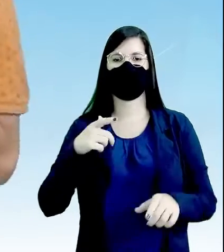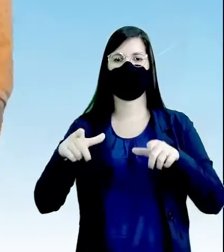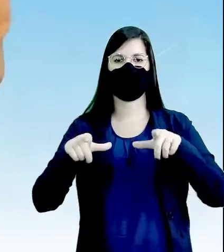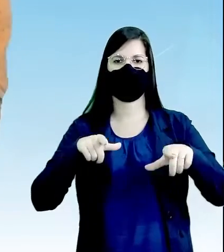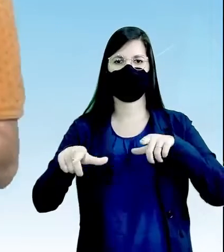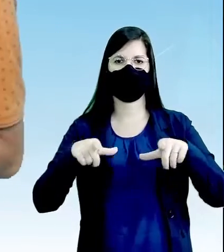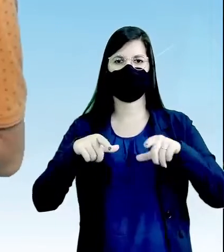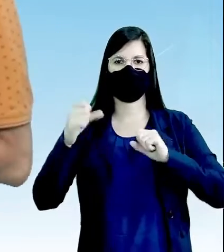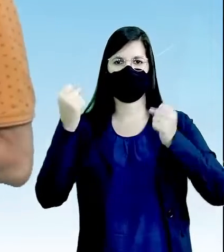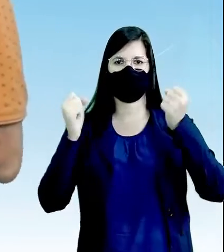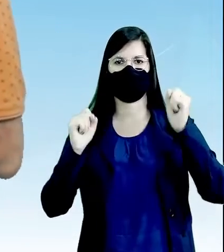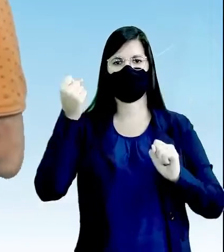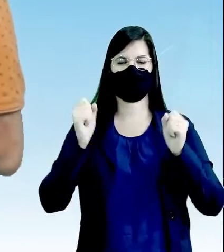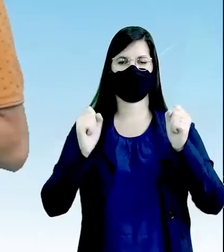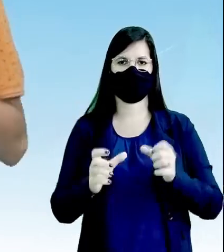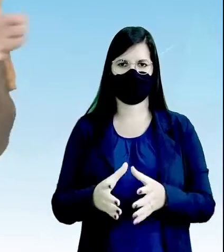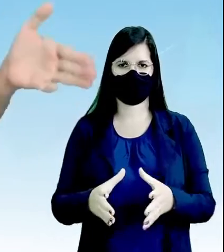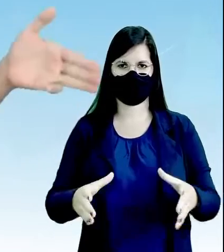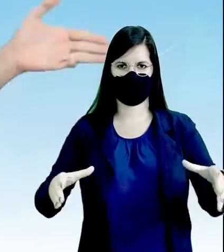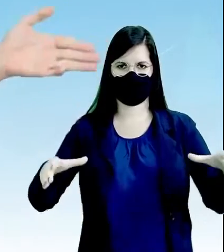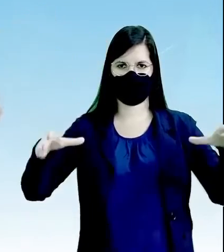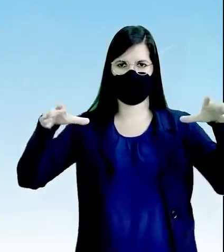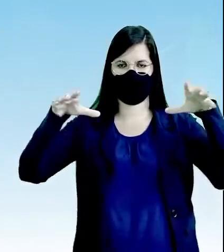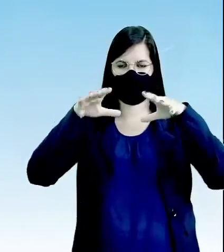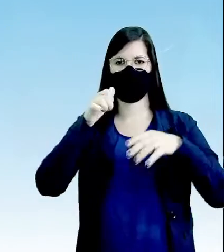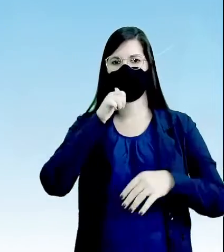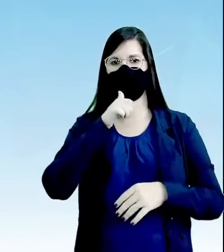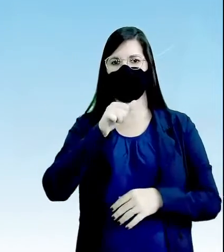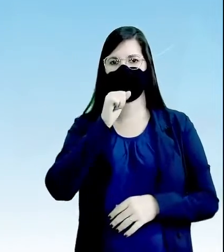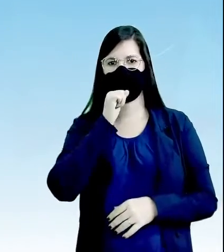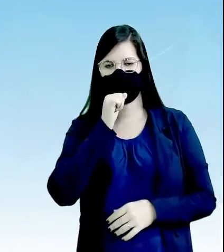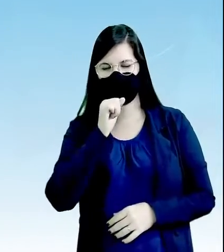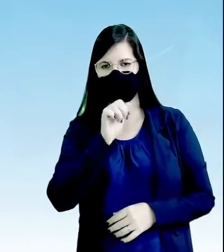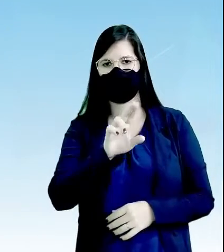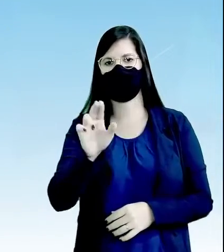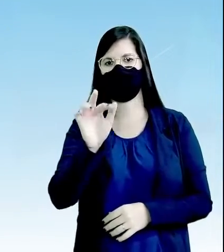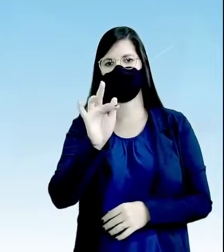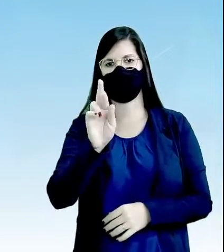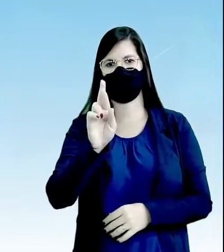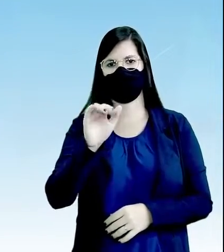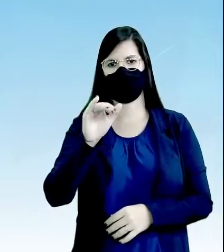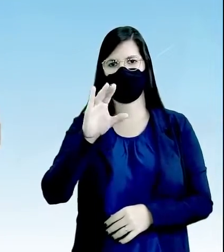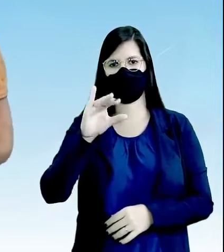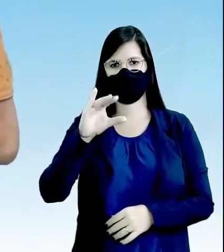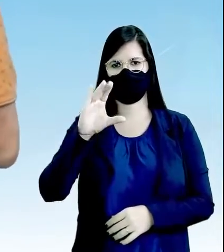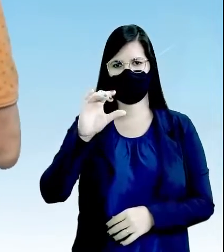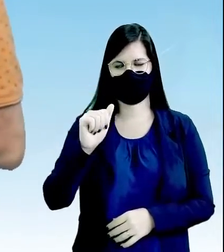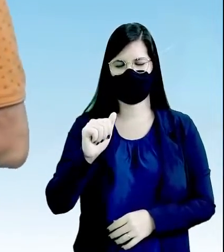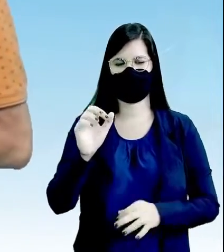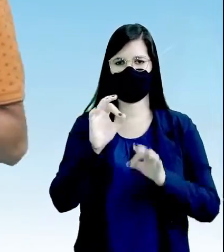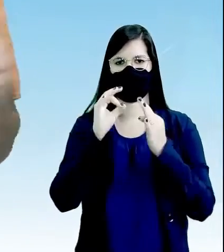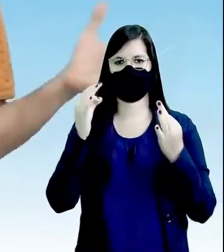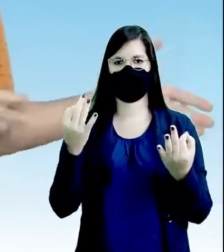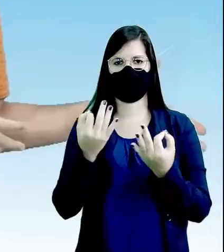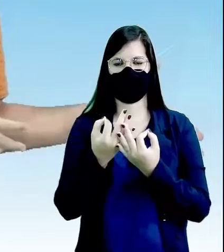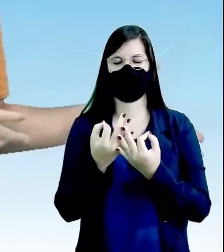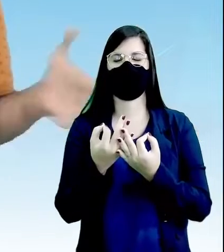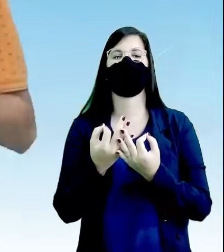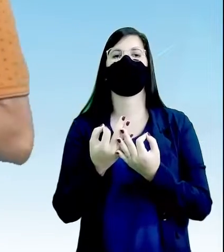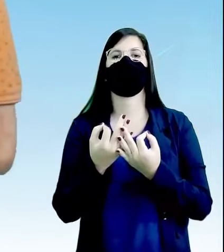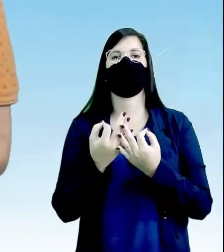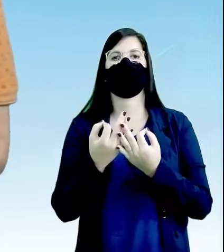trabalhava fabricando barris, e a mãe dele se chamava Francisca. E é dessa família